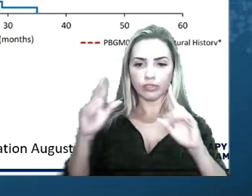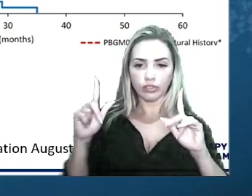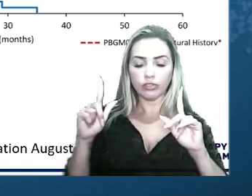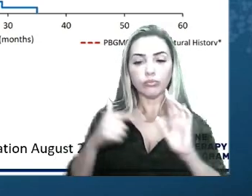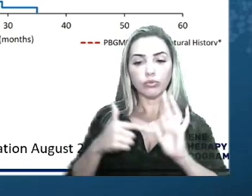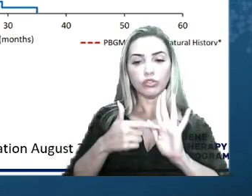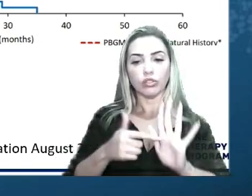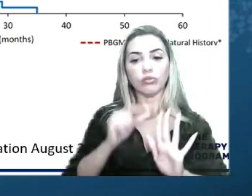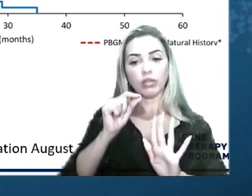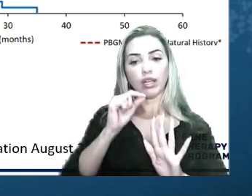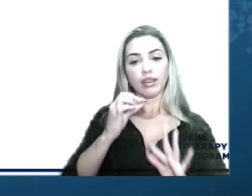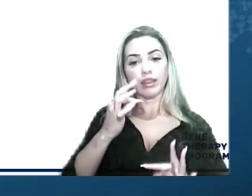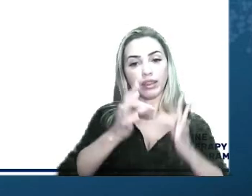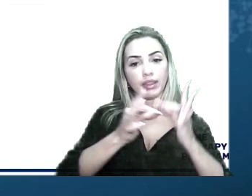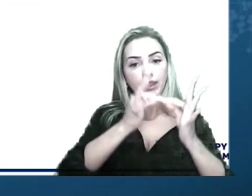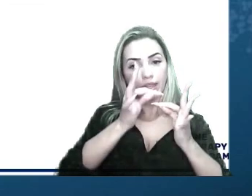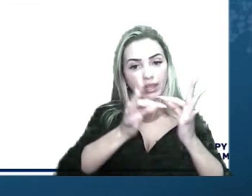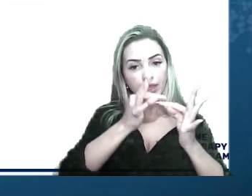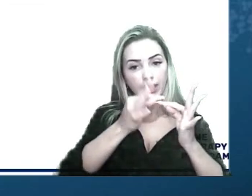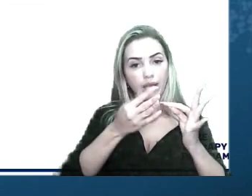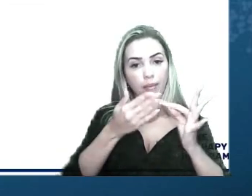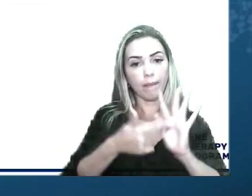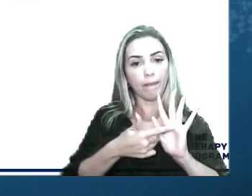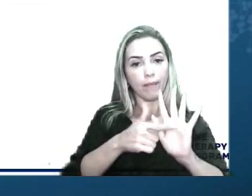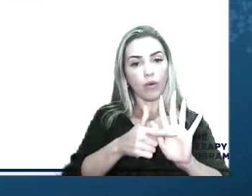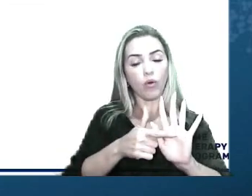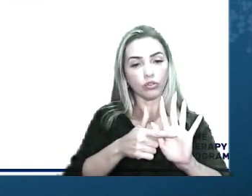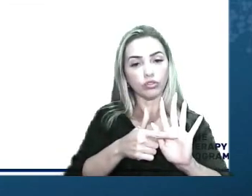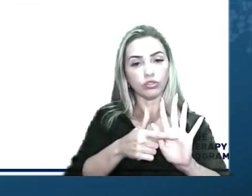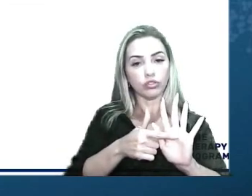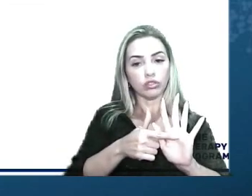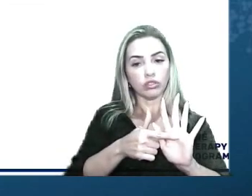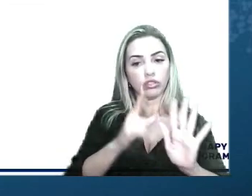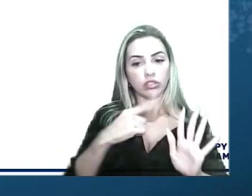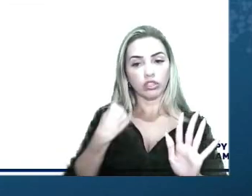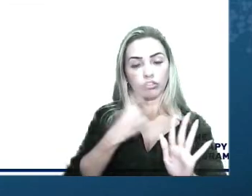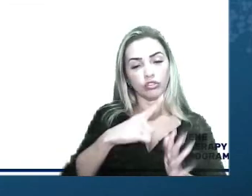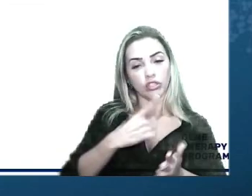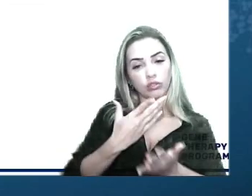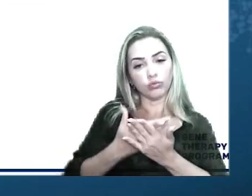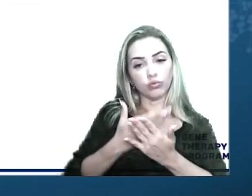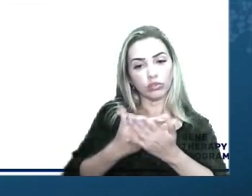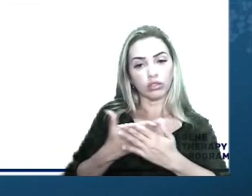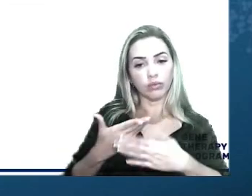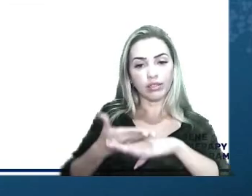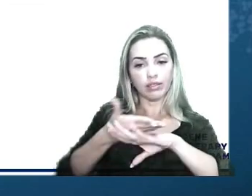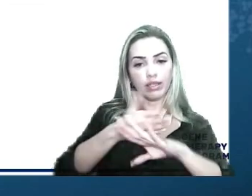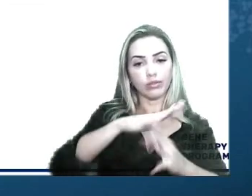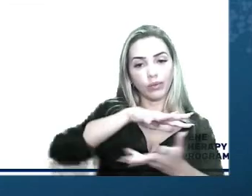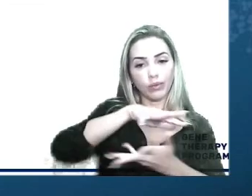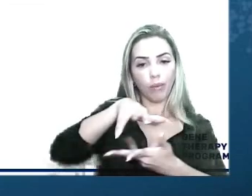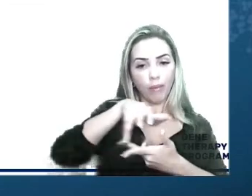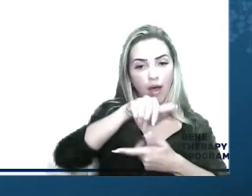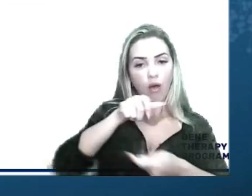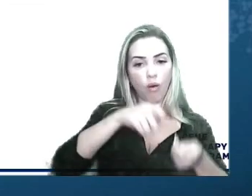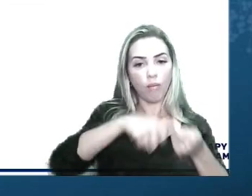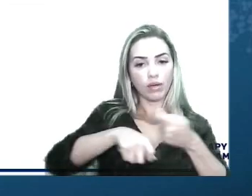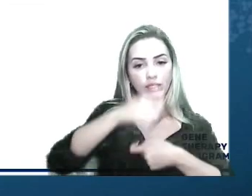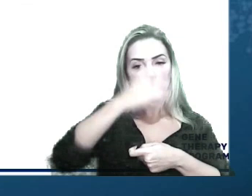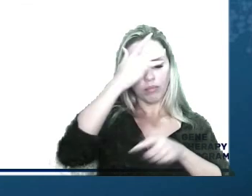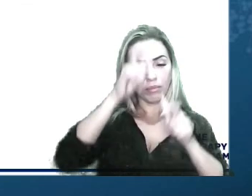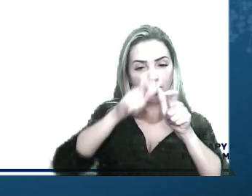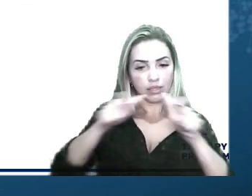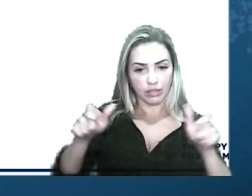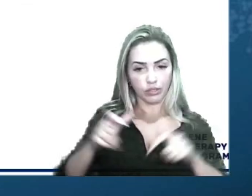considerando que a terapia mostra, e a gente está estudando o acesso global comercial para os